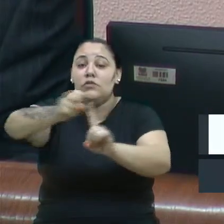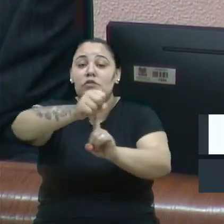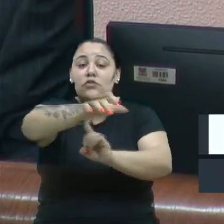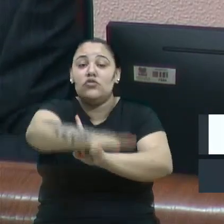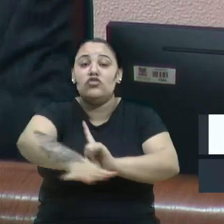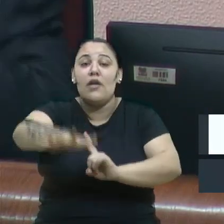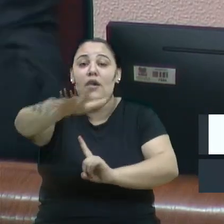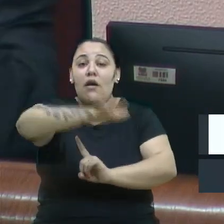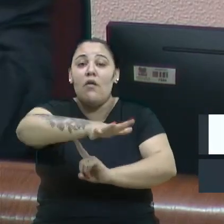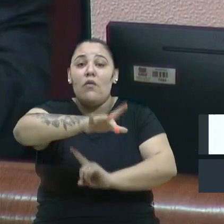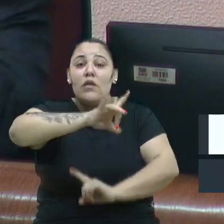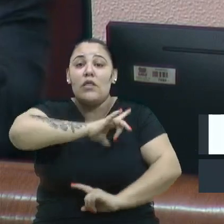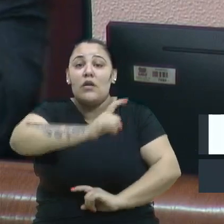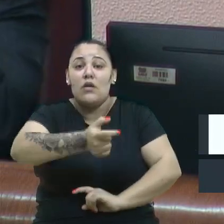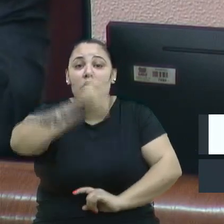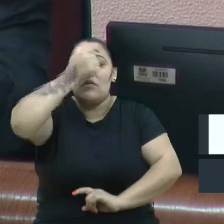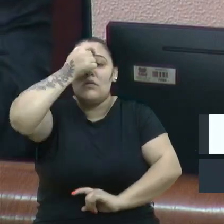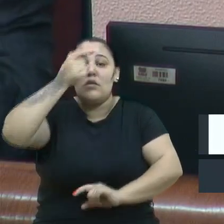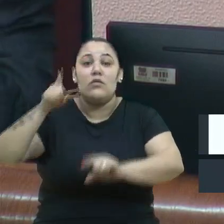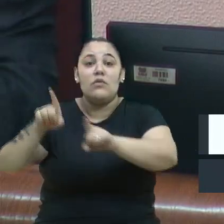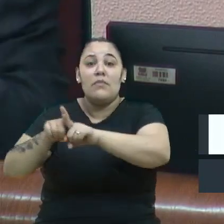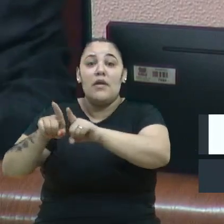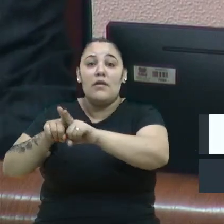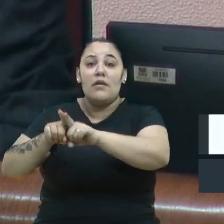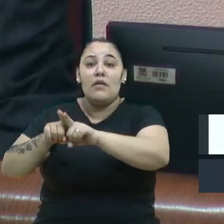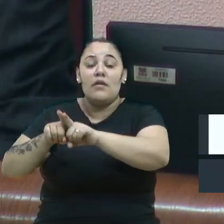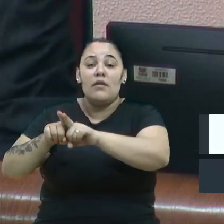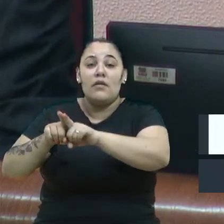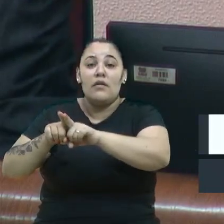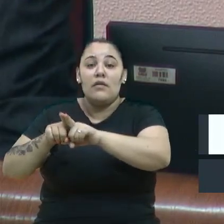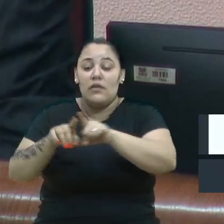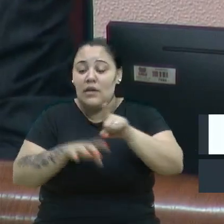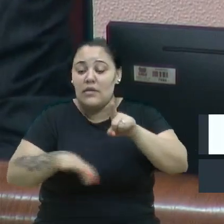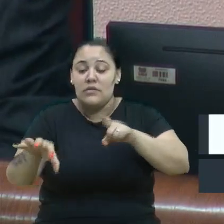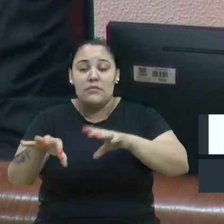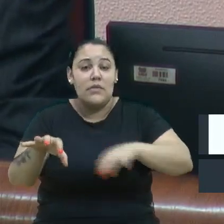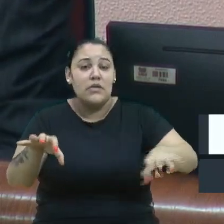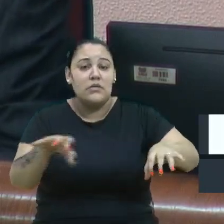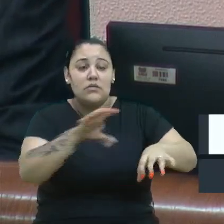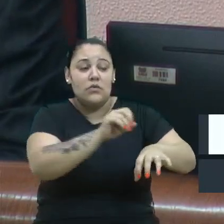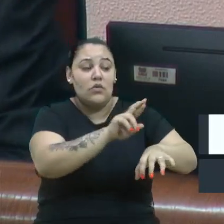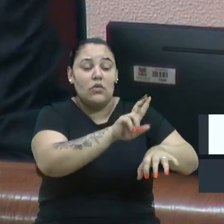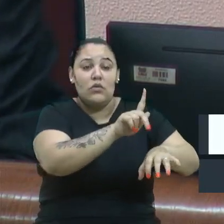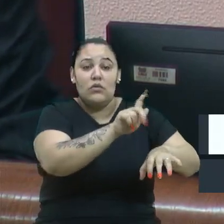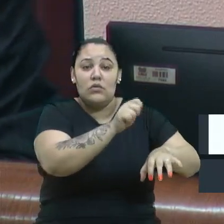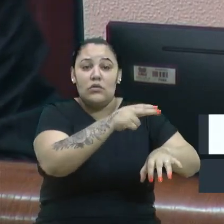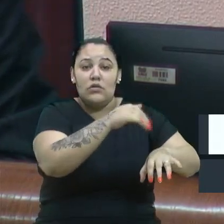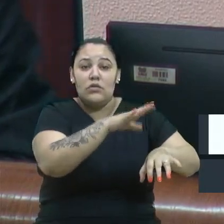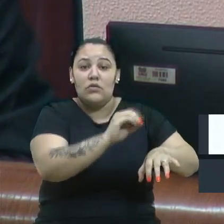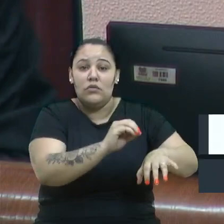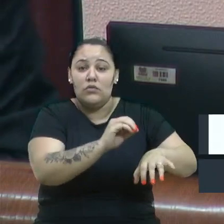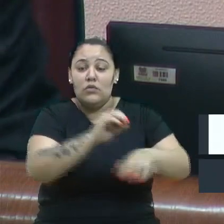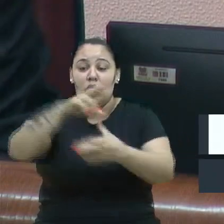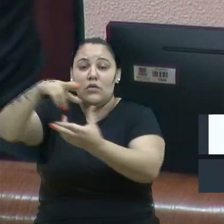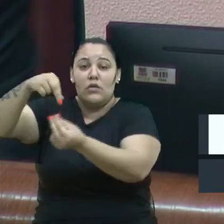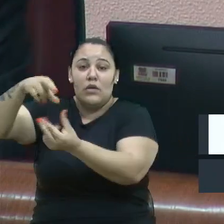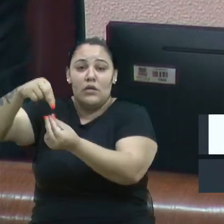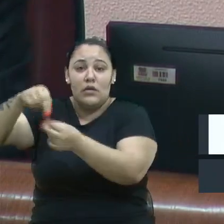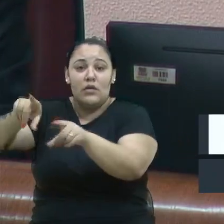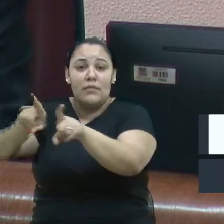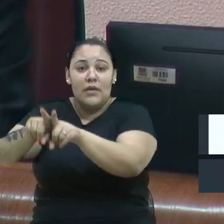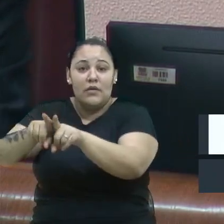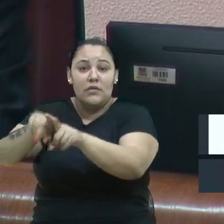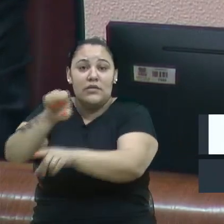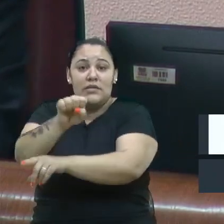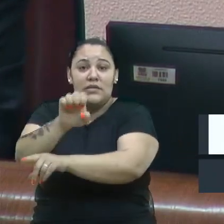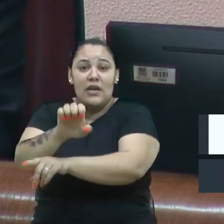uma conscientização na separação do orgânico e do reciclado. É importante que cada